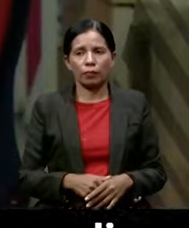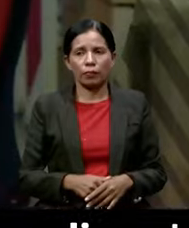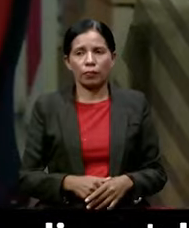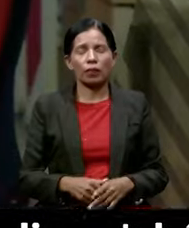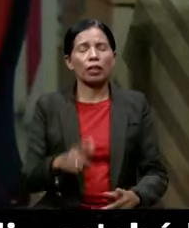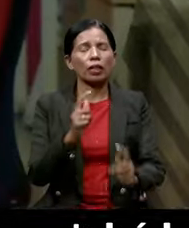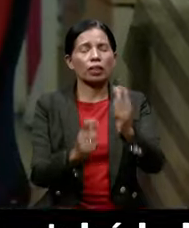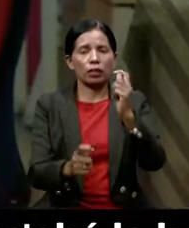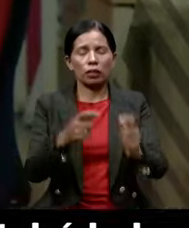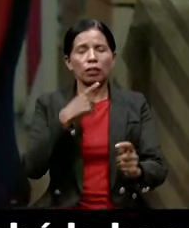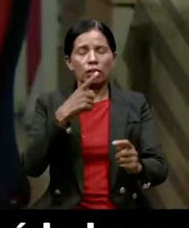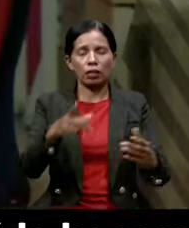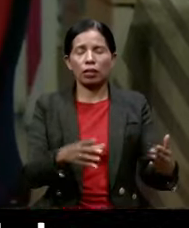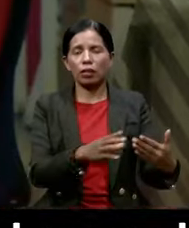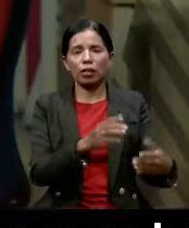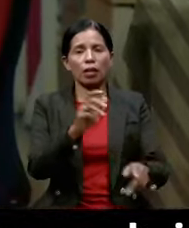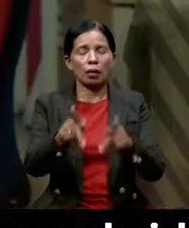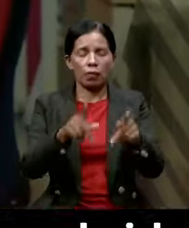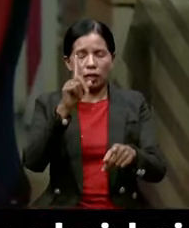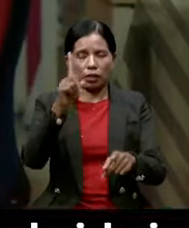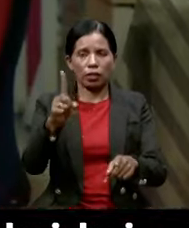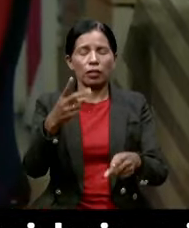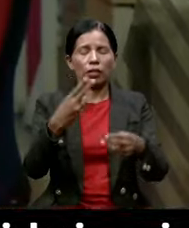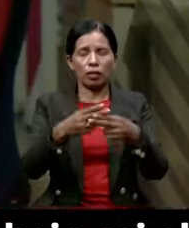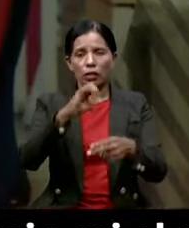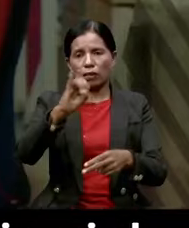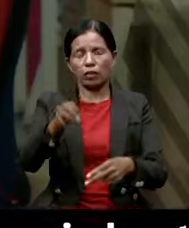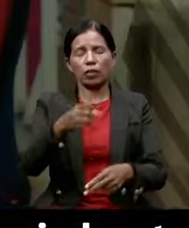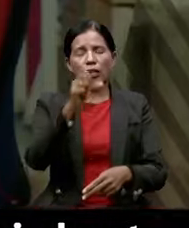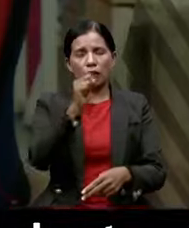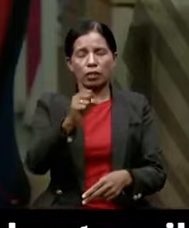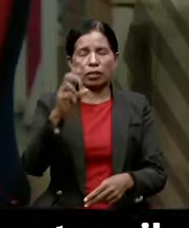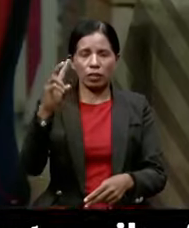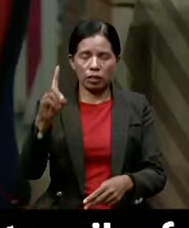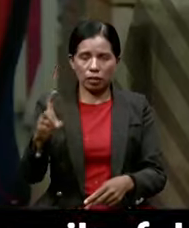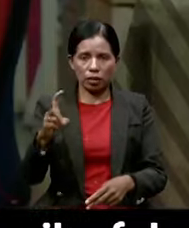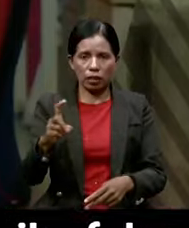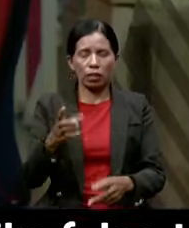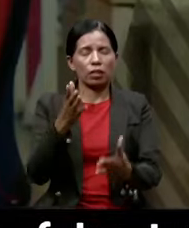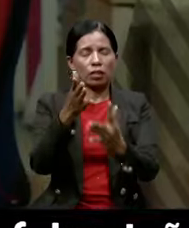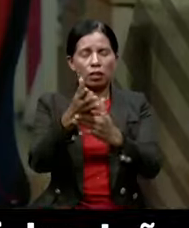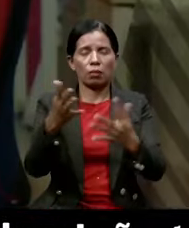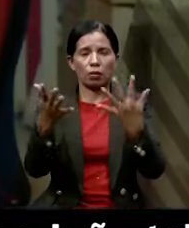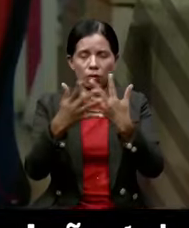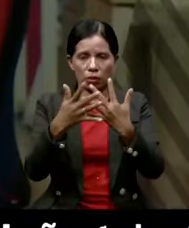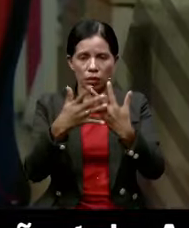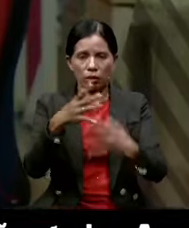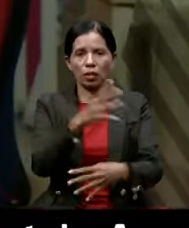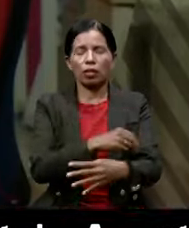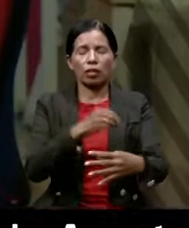Tribunal liberta imediatamente arguido ida, o inicial Zota e Cis, aplica prisão preventiva para arguido